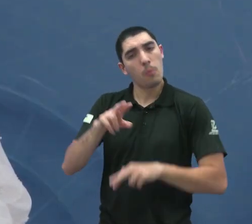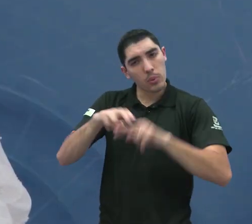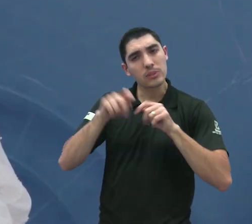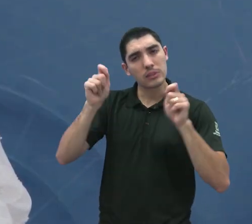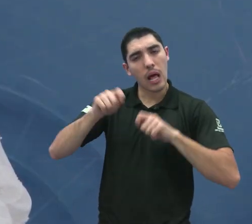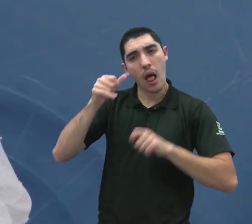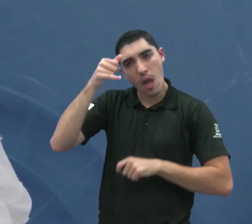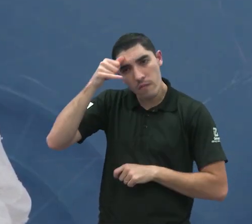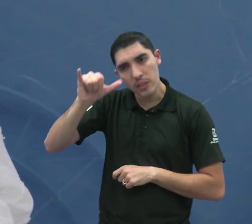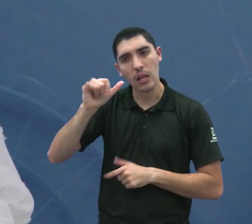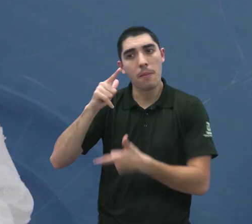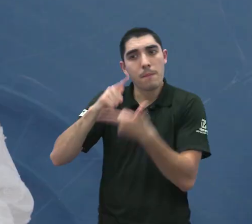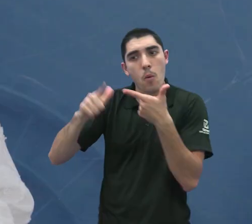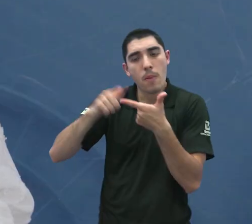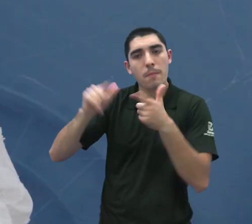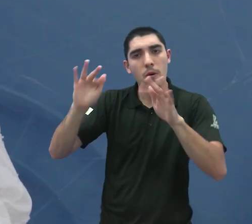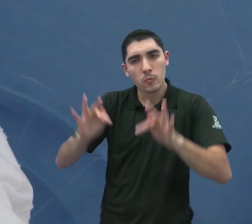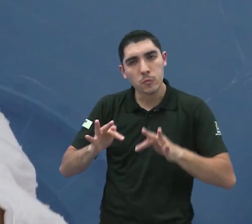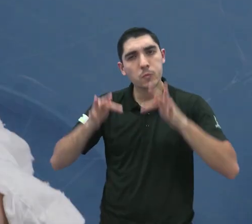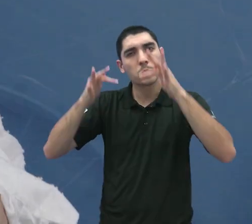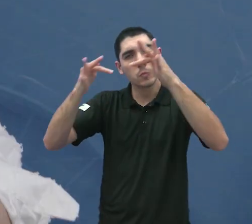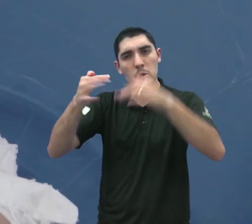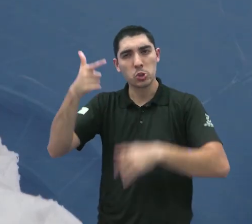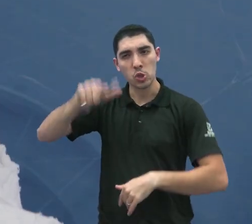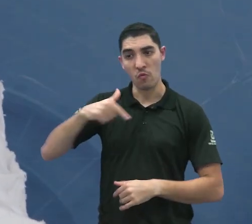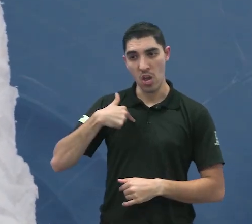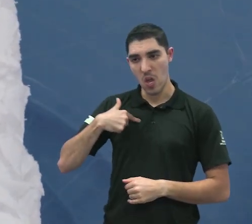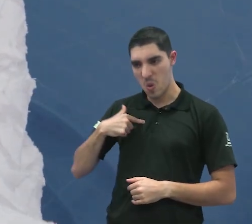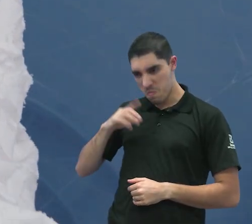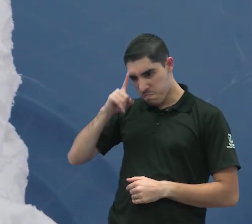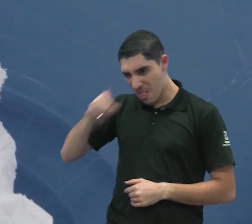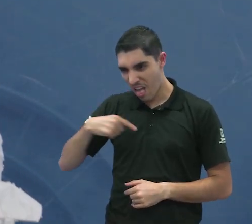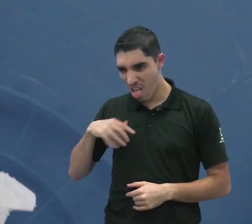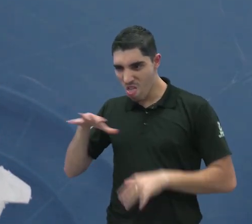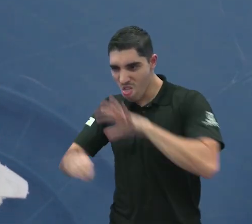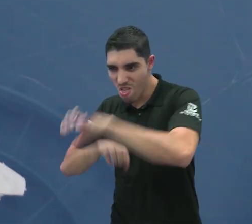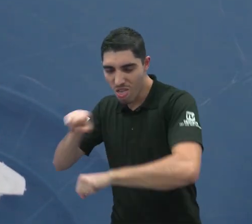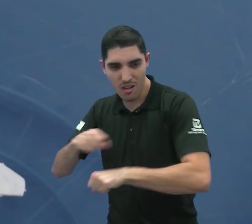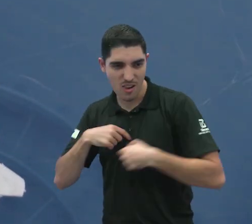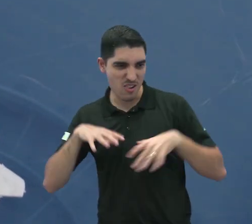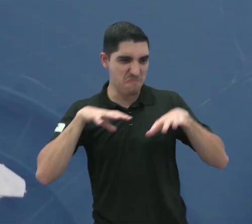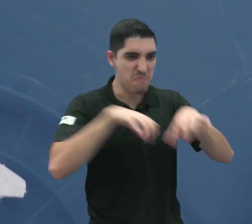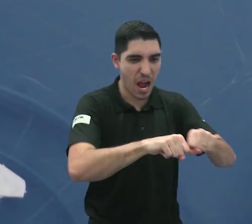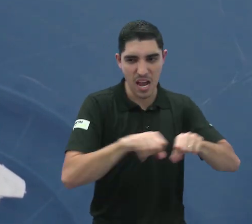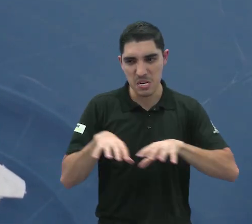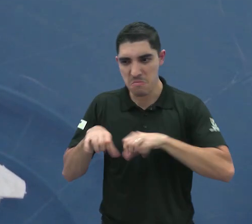tipo de situação que leve a essa situação de neocolonialismo. Né?